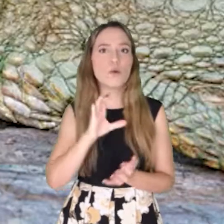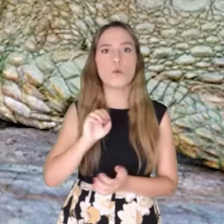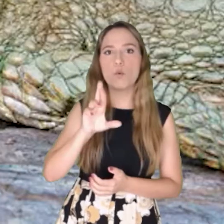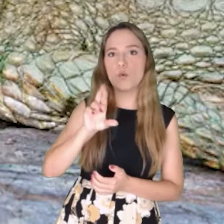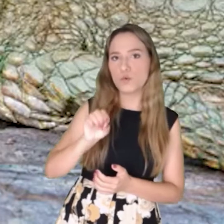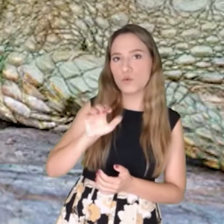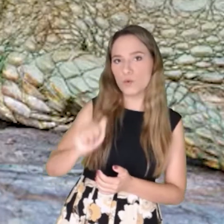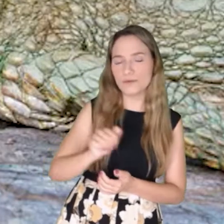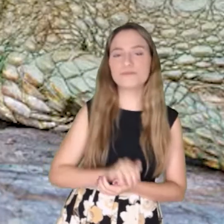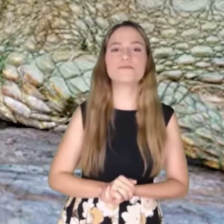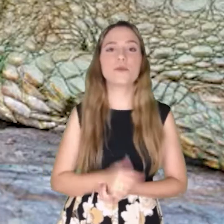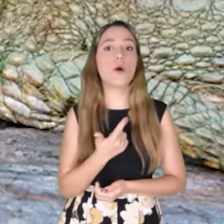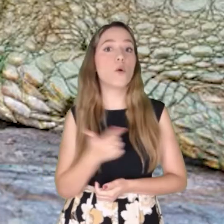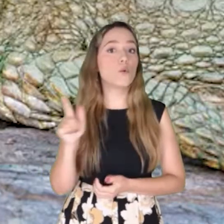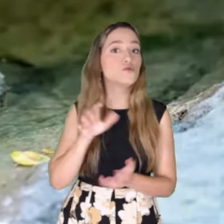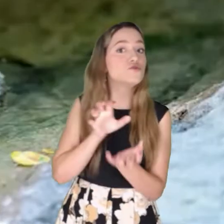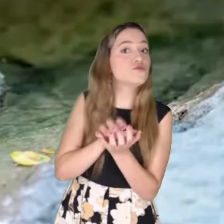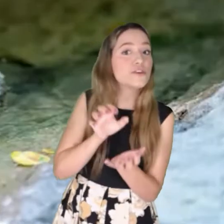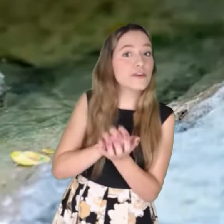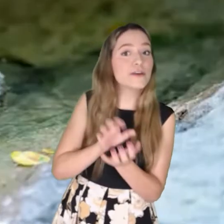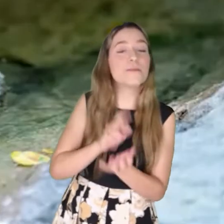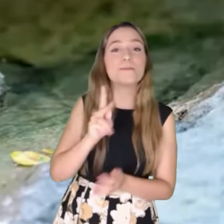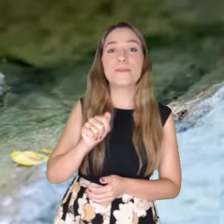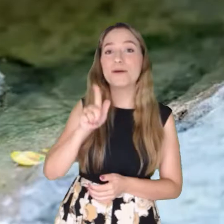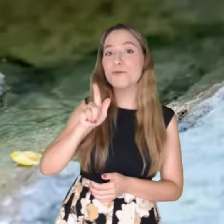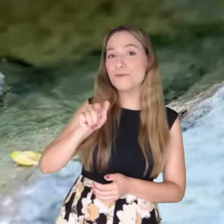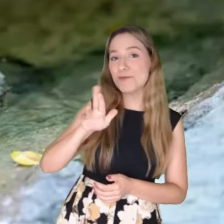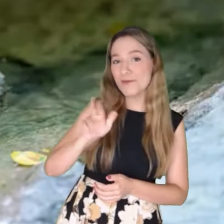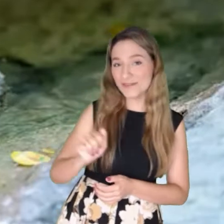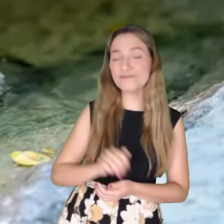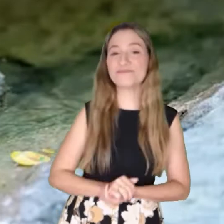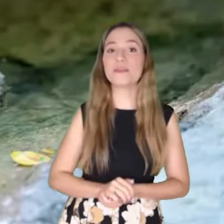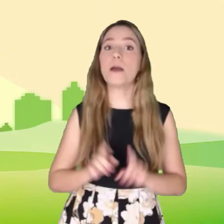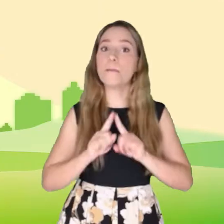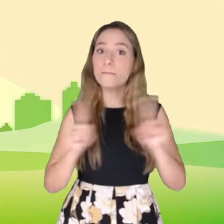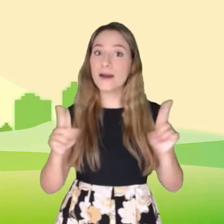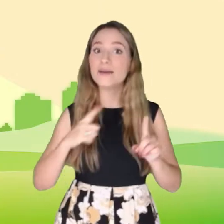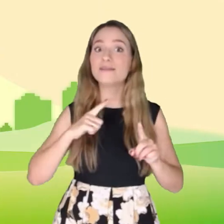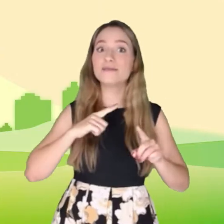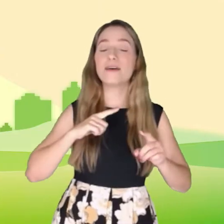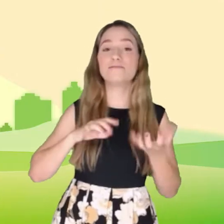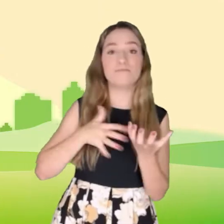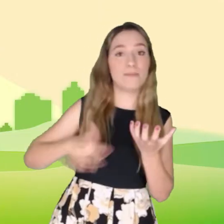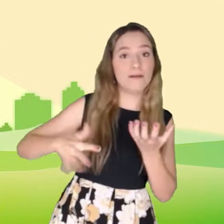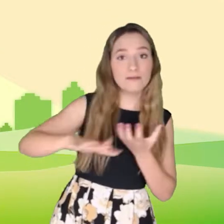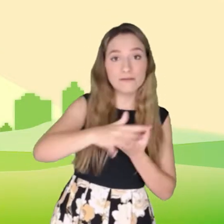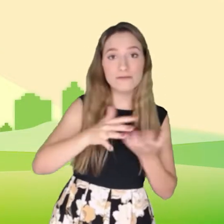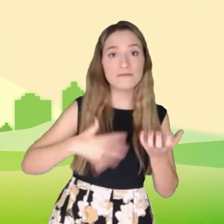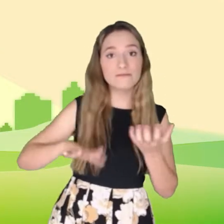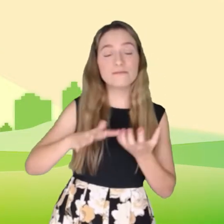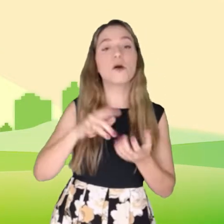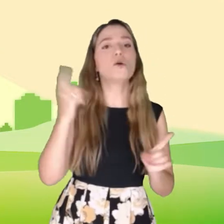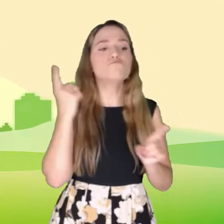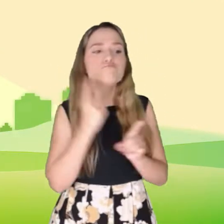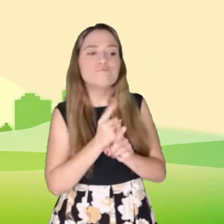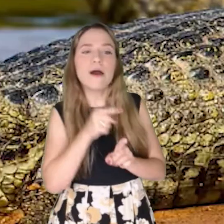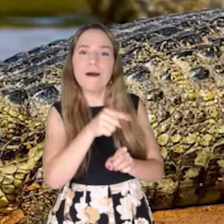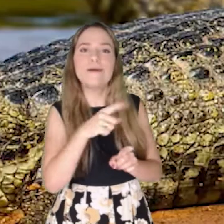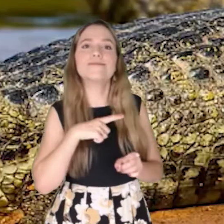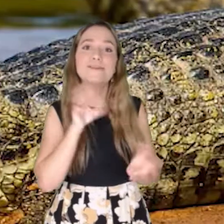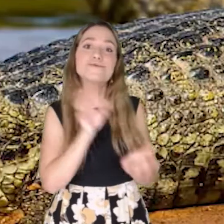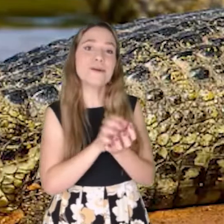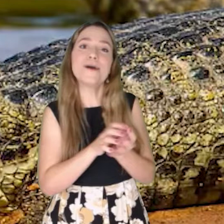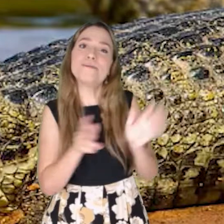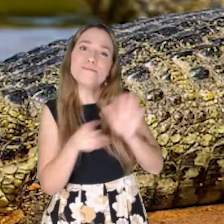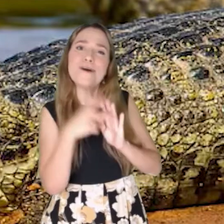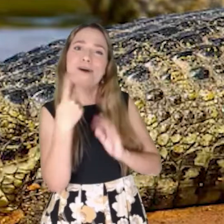o jacaré-coroa e o jacaré-paguá. Já no Pantanal, é possível encontrar o